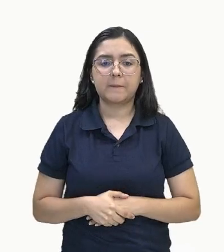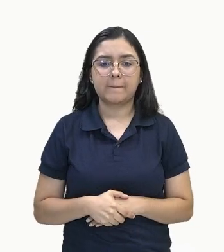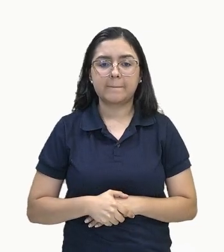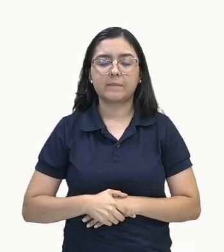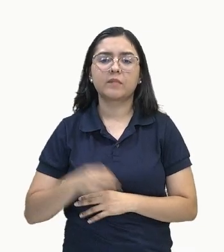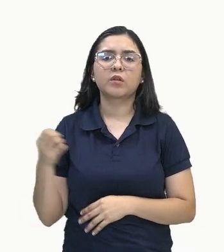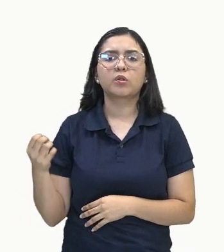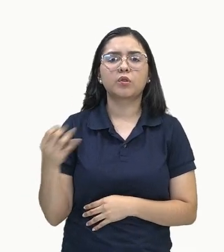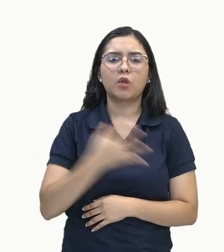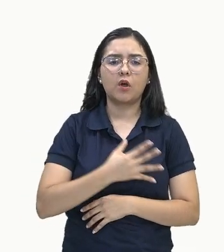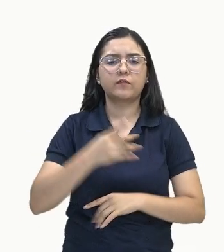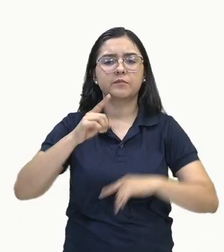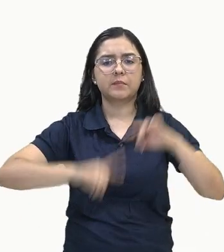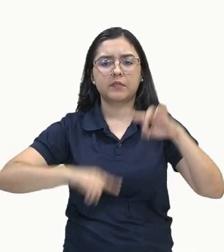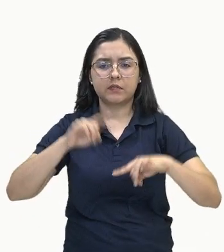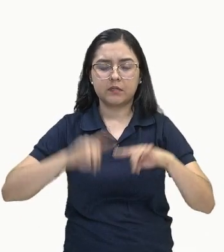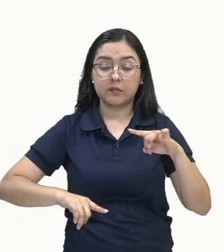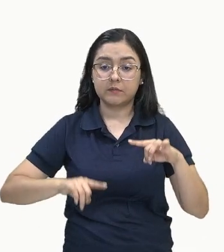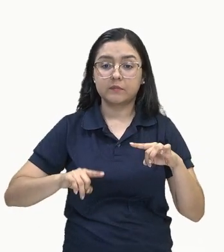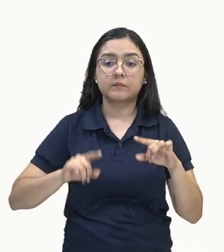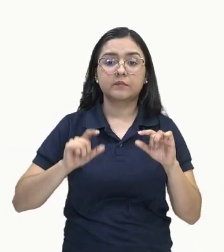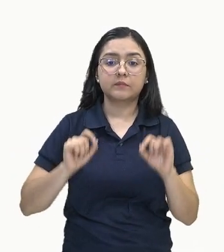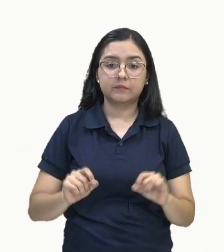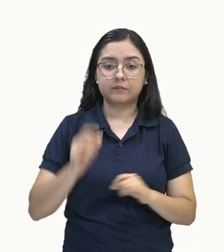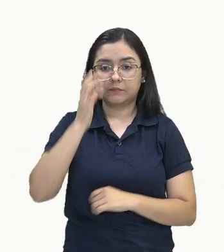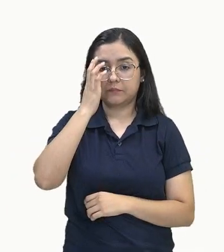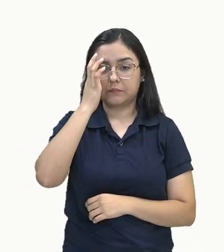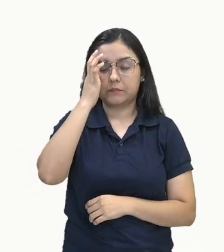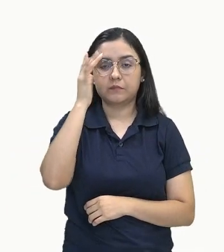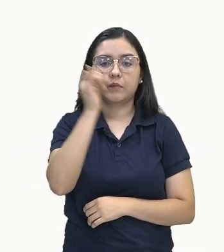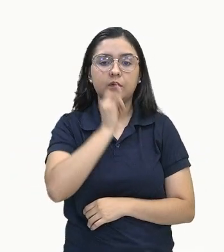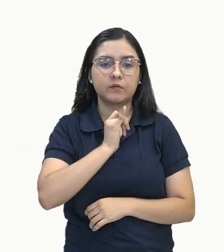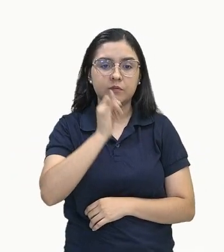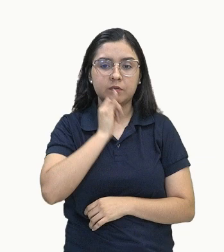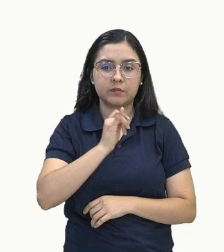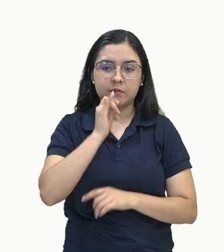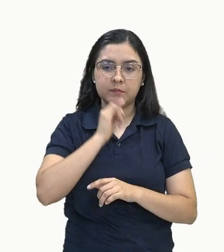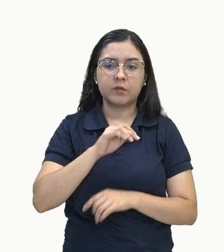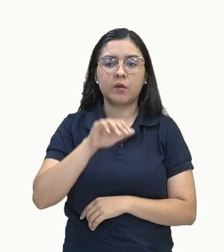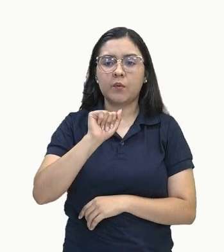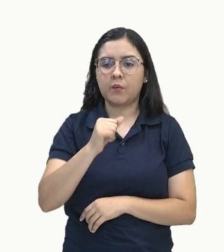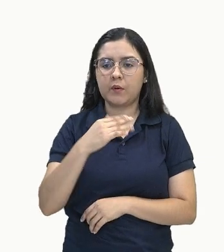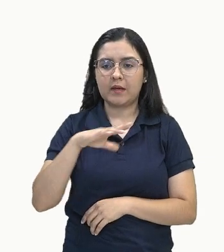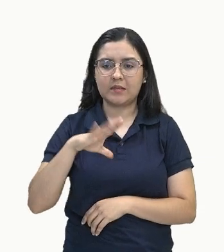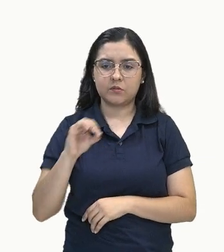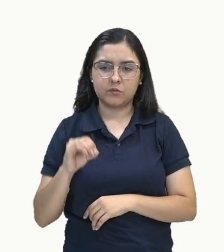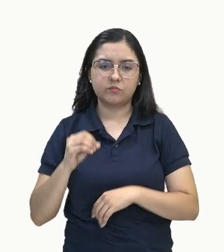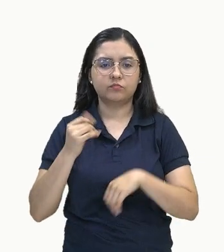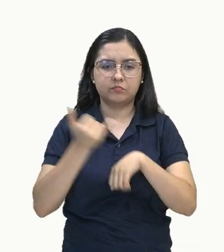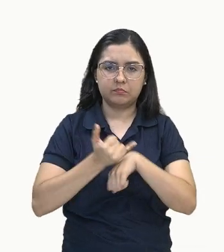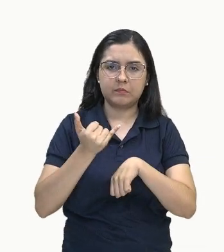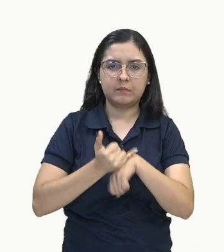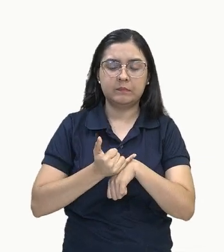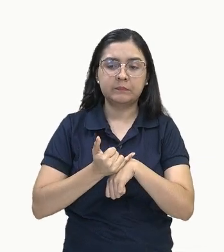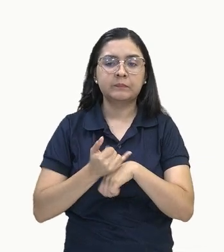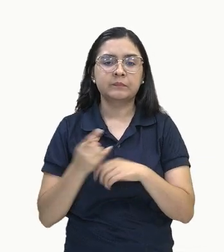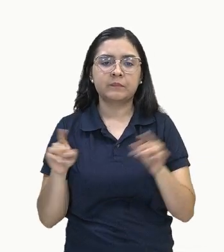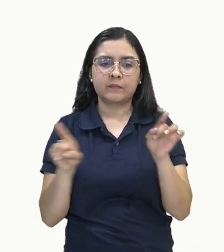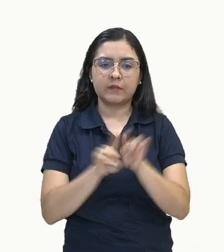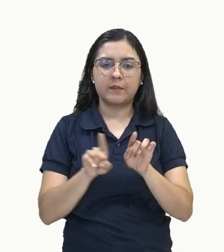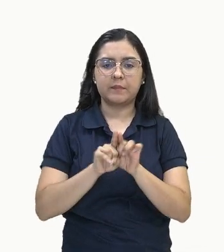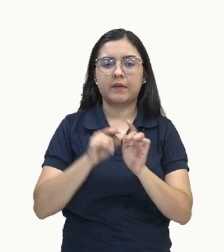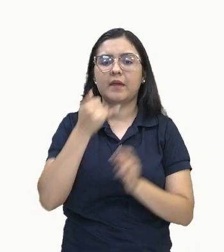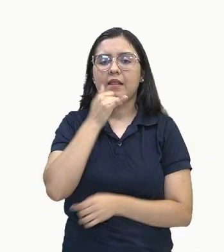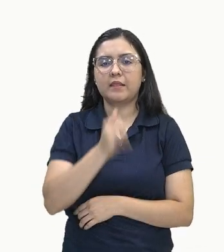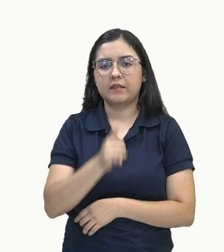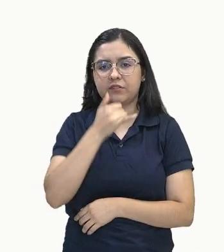novas matérias-primas começaram a ser usadas, como, por exemplo, o aço, que era mais resistente que o ferro, a eletricidade,